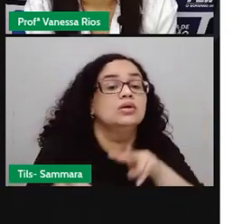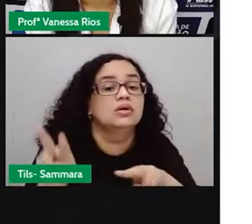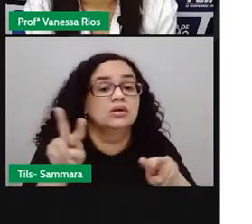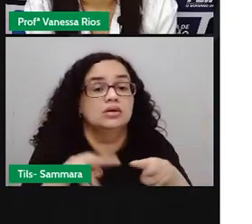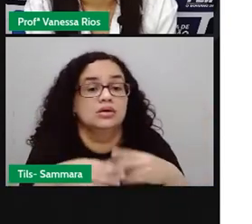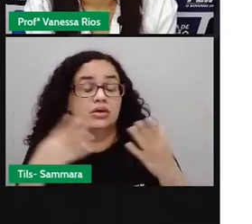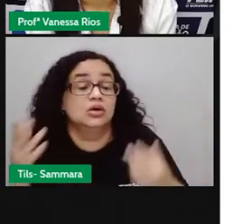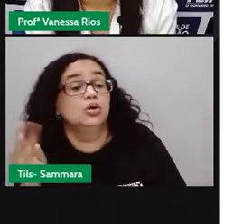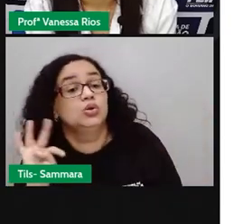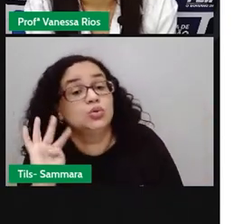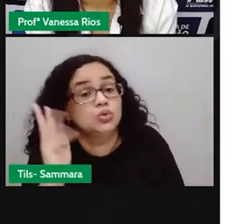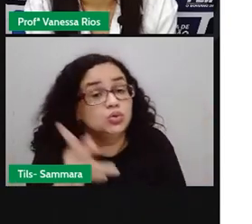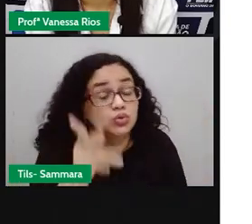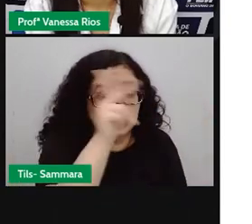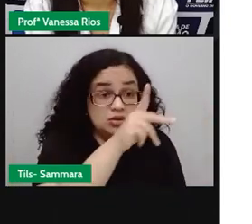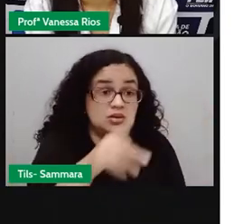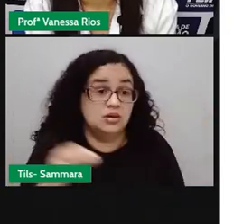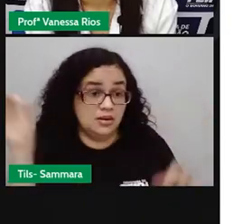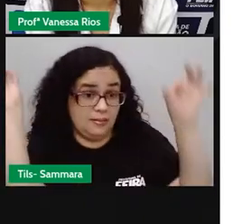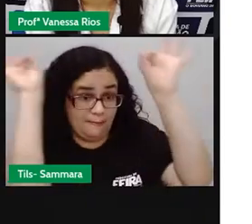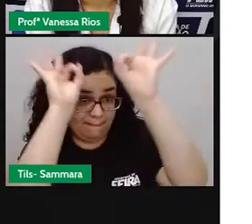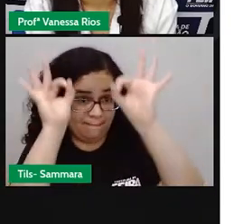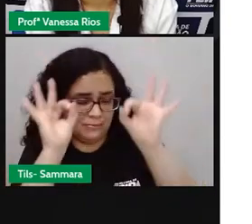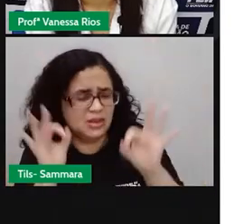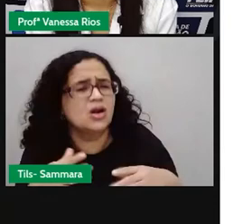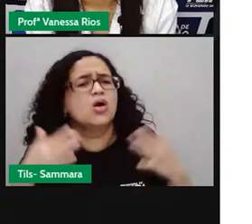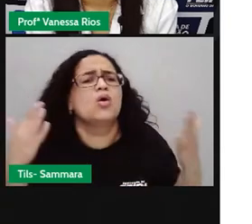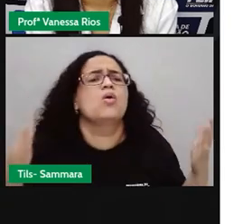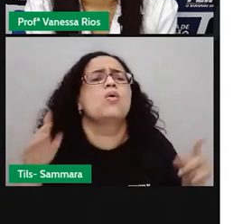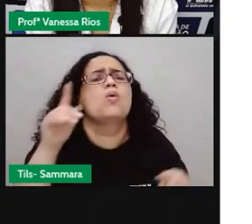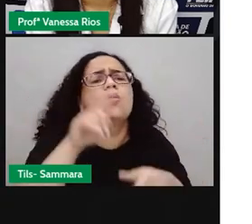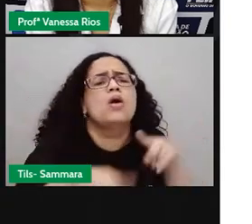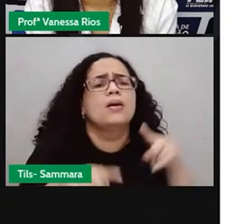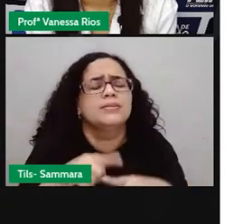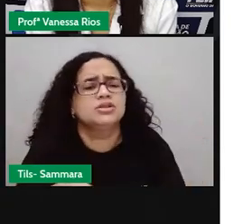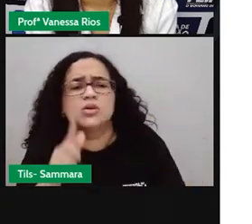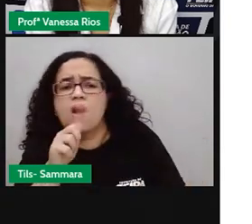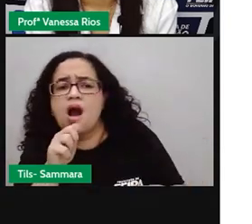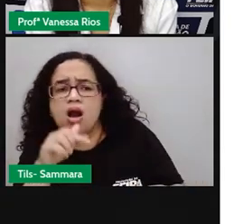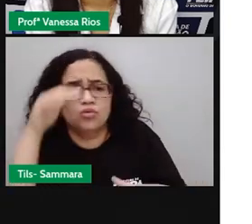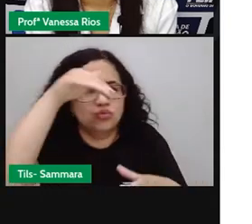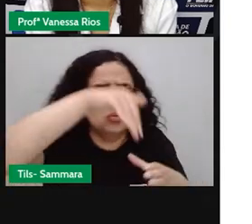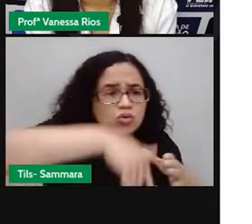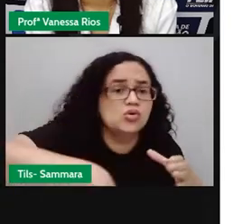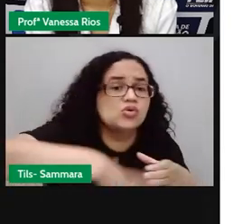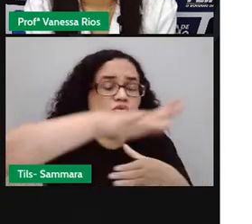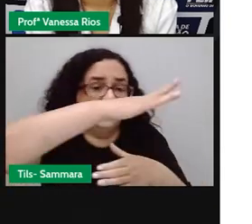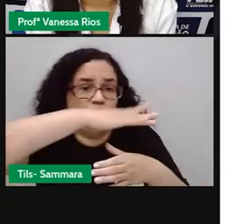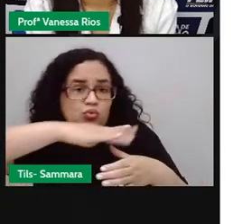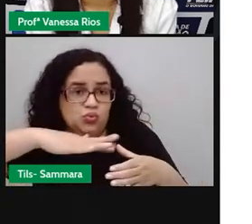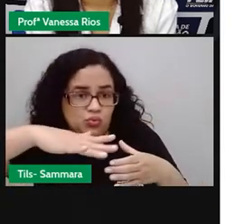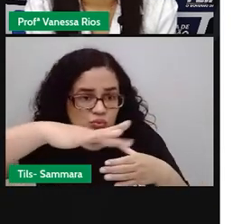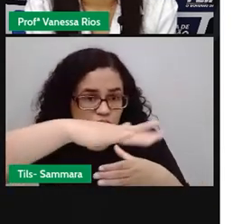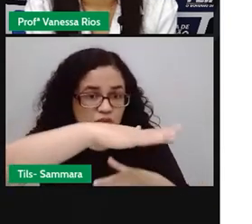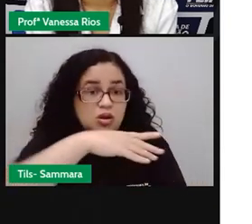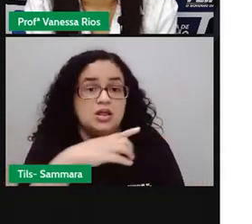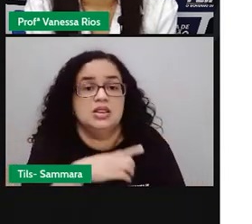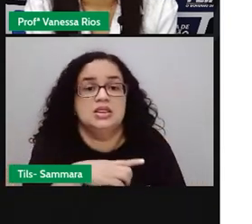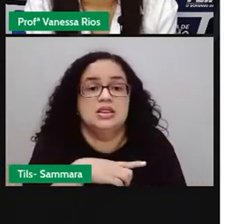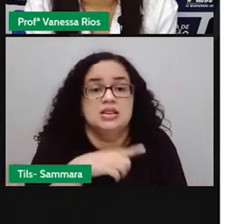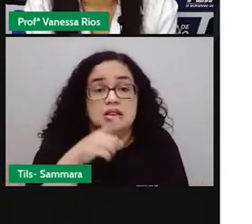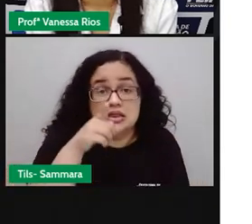de tudo que a Pro preparou, o que objeto afunda e que objeto flutua. Aí tem aqui, ó,